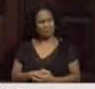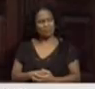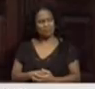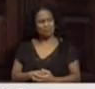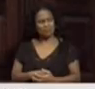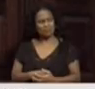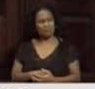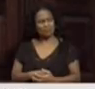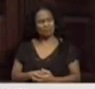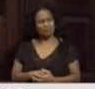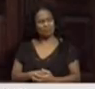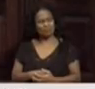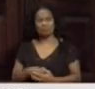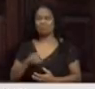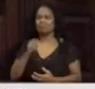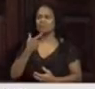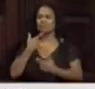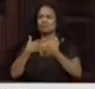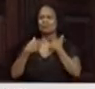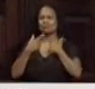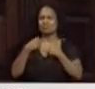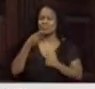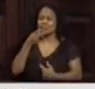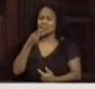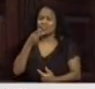Eu tinha vontade de falar do Crivella,